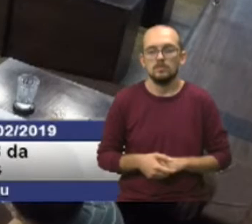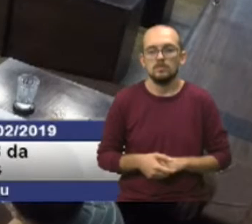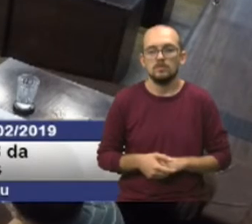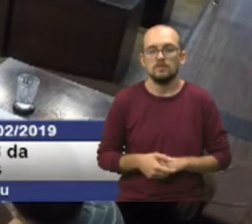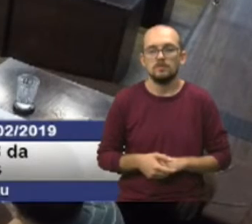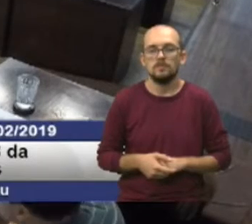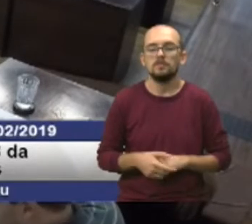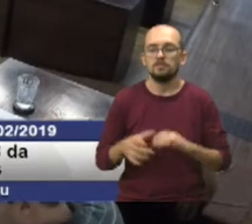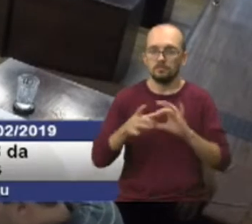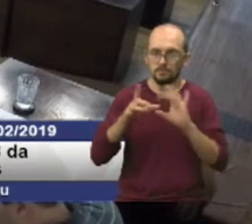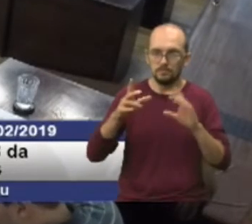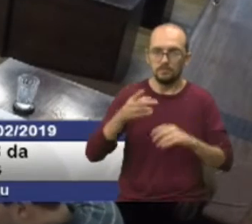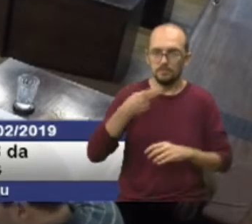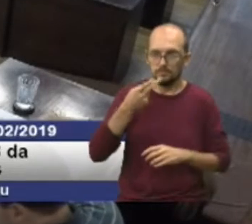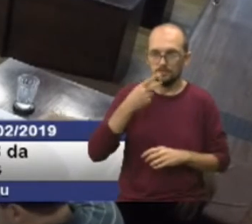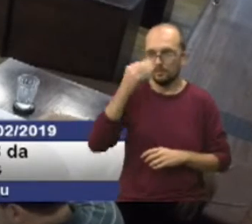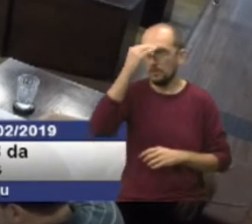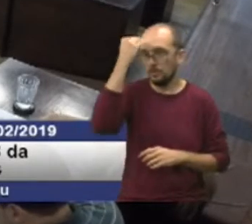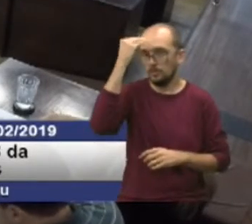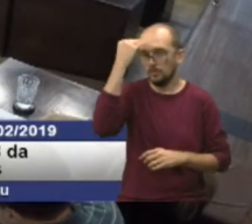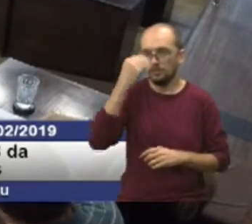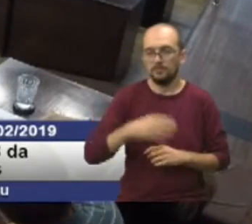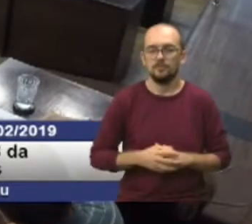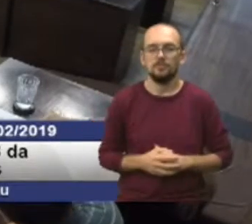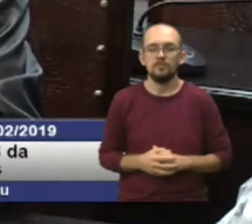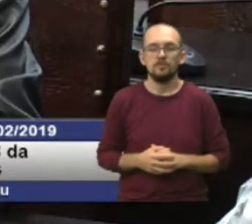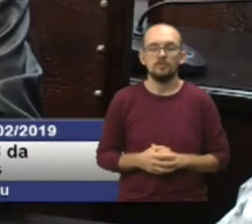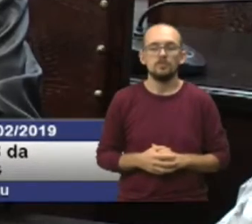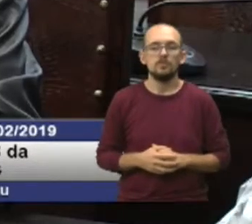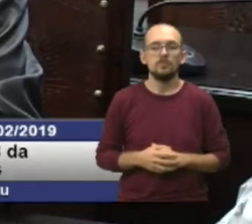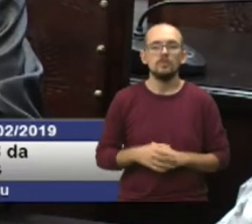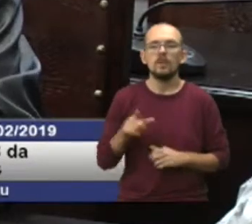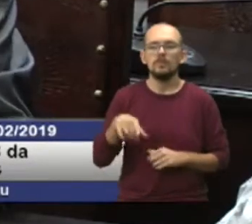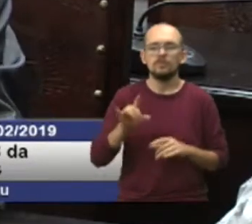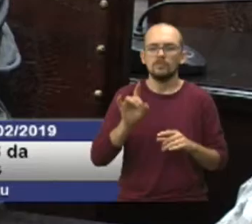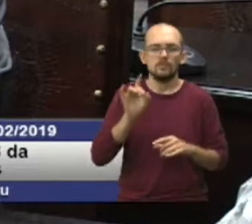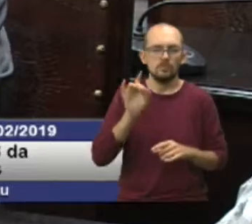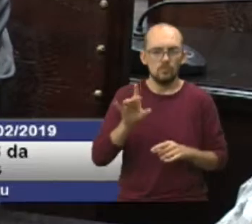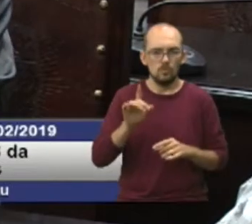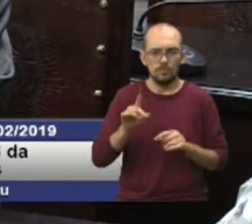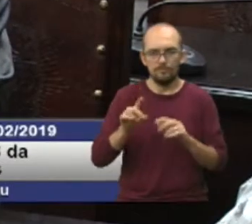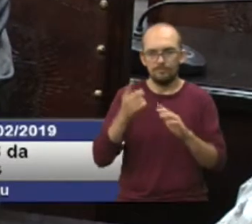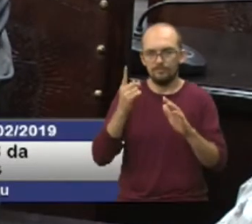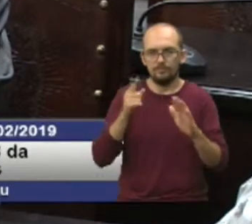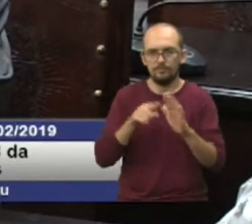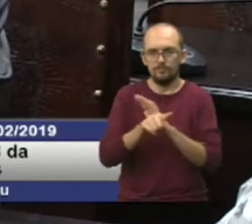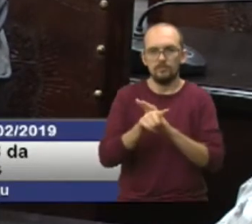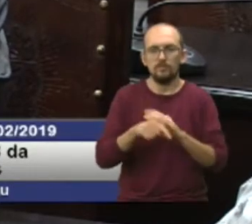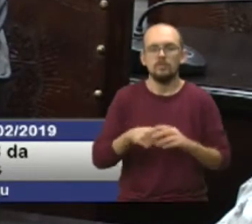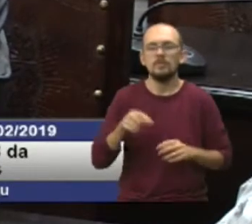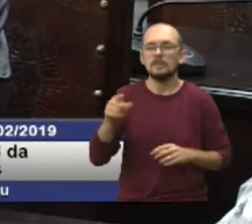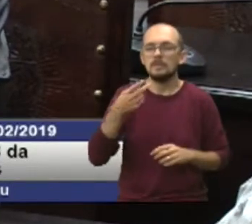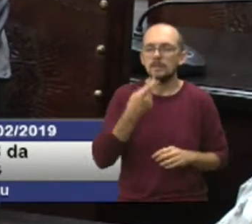Com a palavra o vereador João Pacheco. É só uma questão. Na verdade, se você disse que,